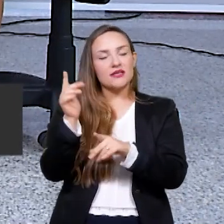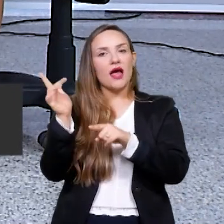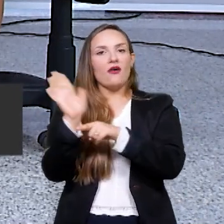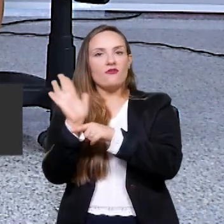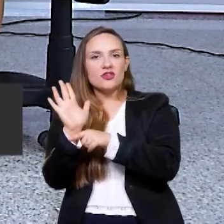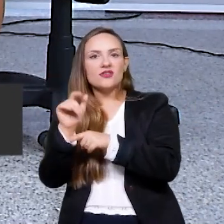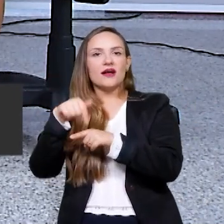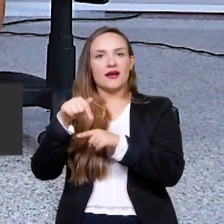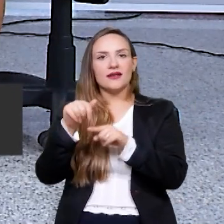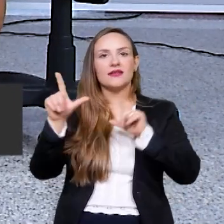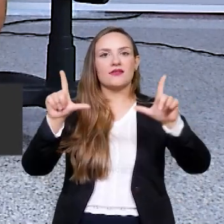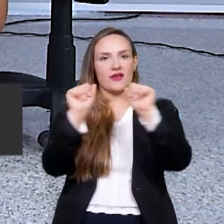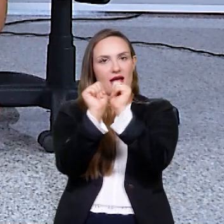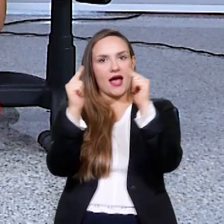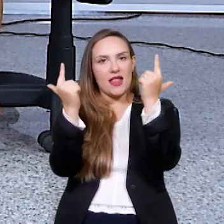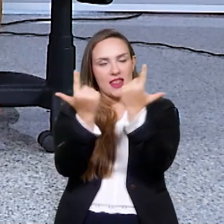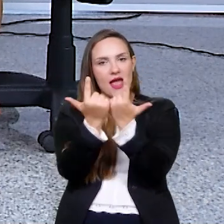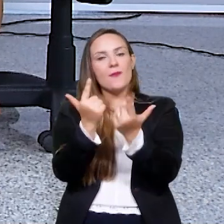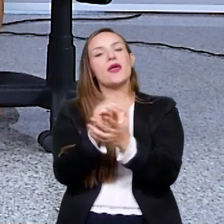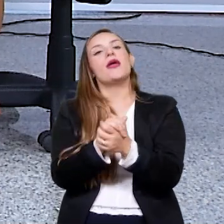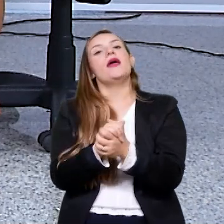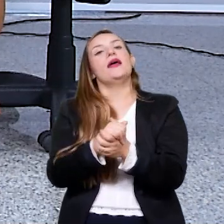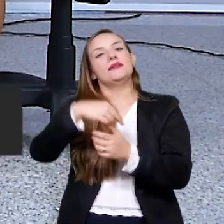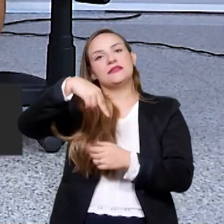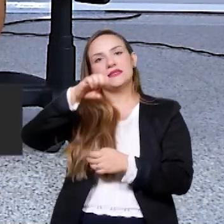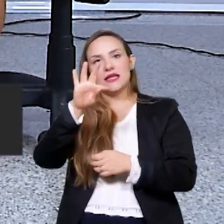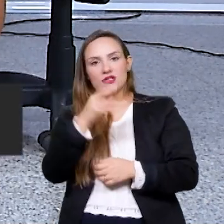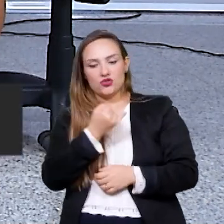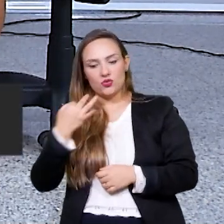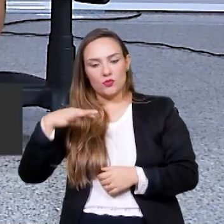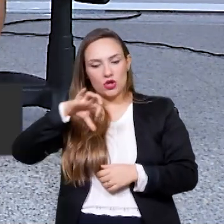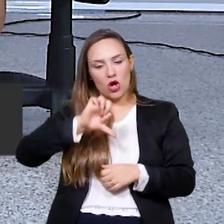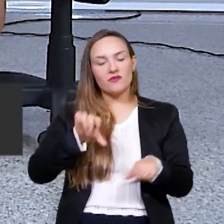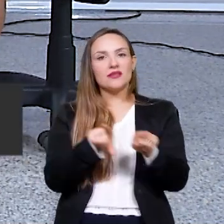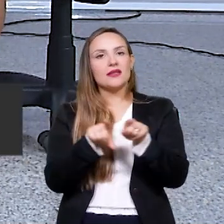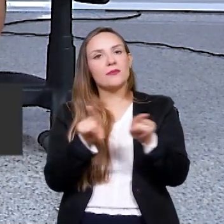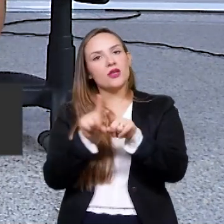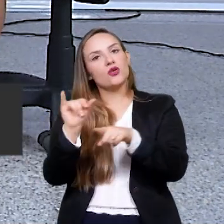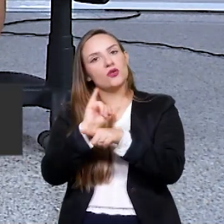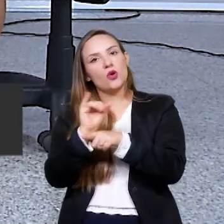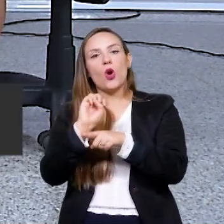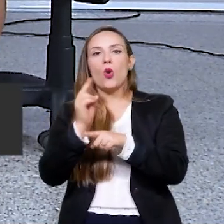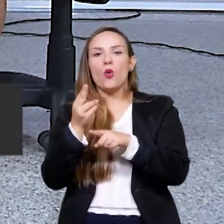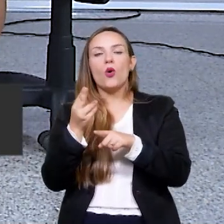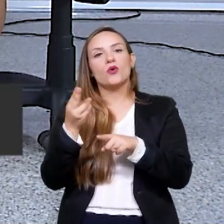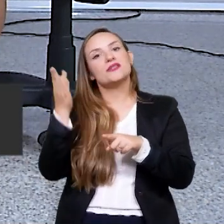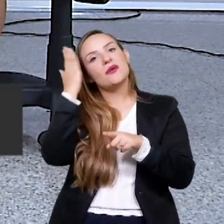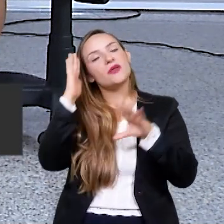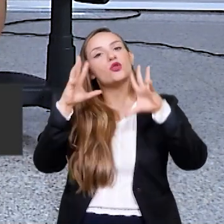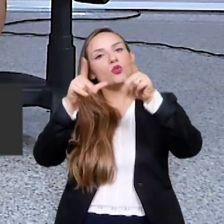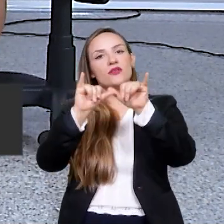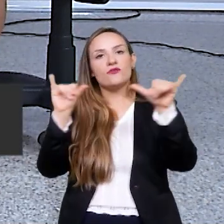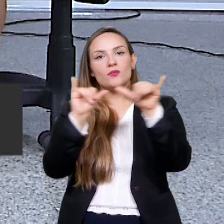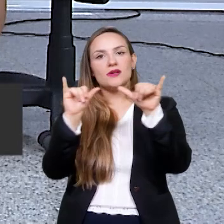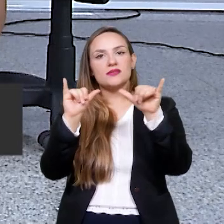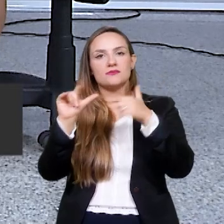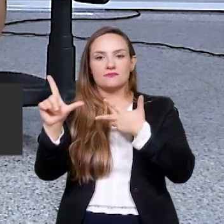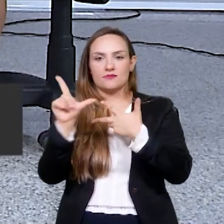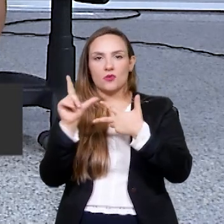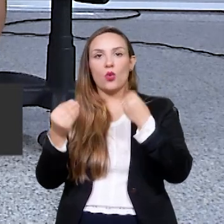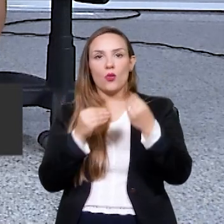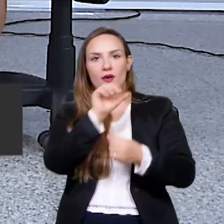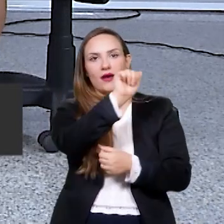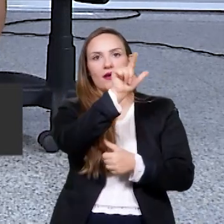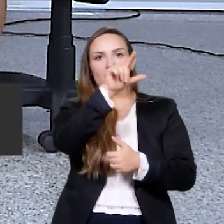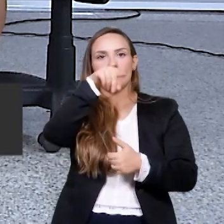da Alemes no canal 9 da NET no YouTube e também conferir as informações do Legislativo Estadual em